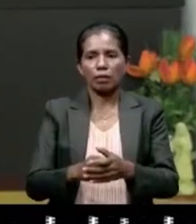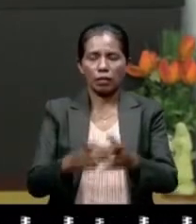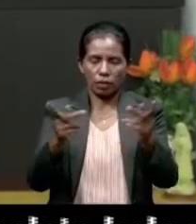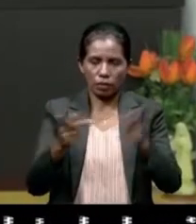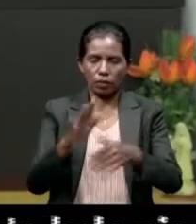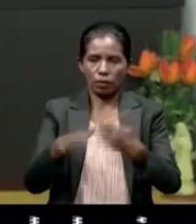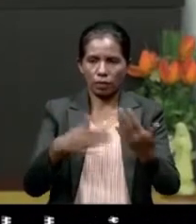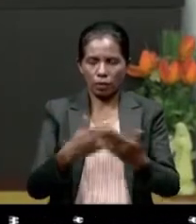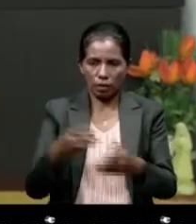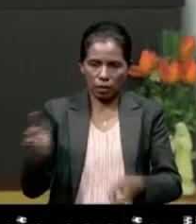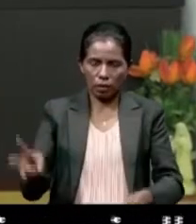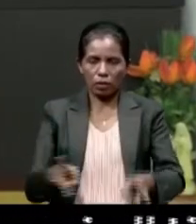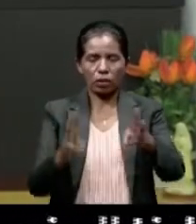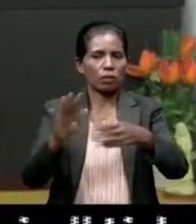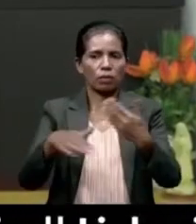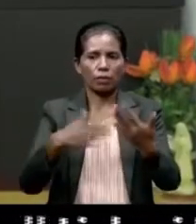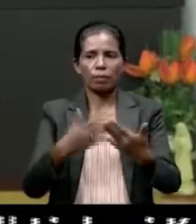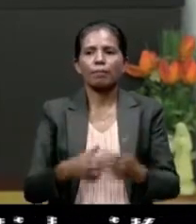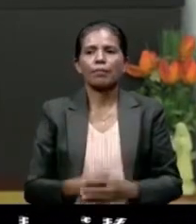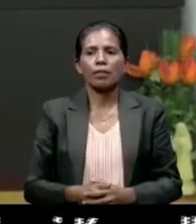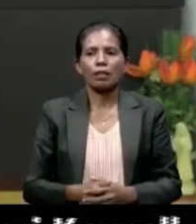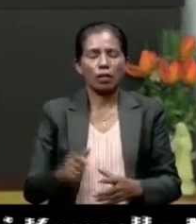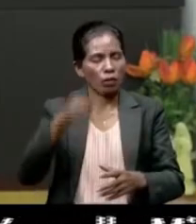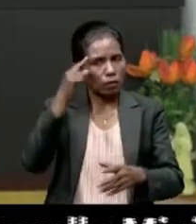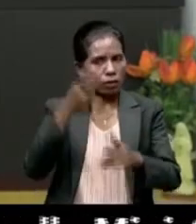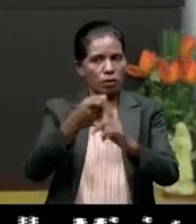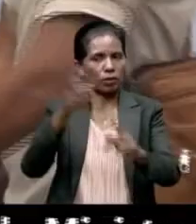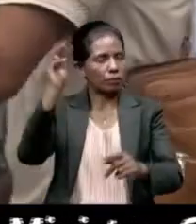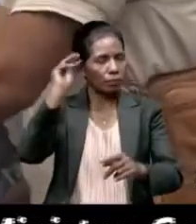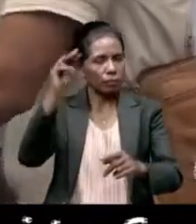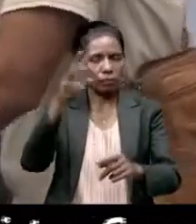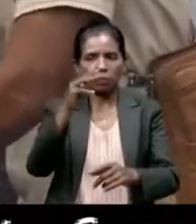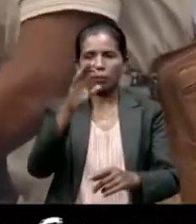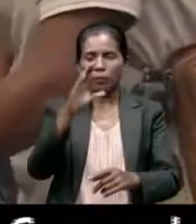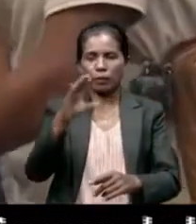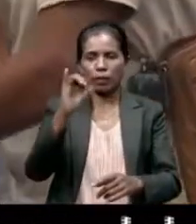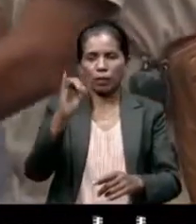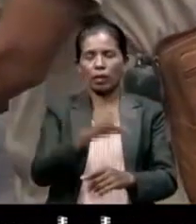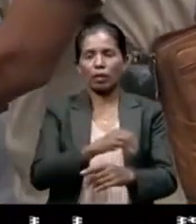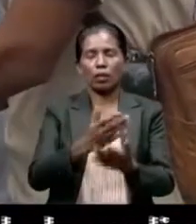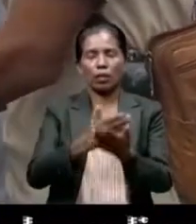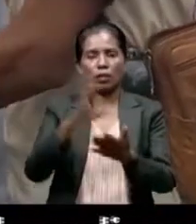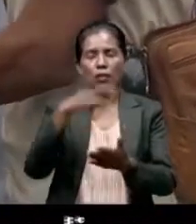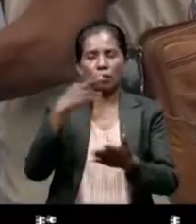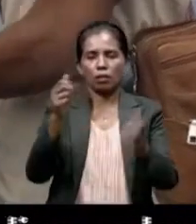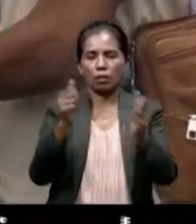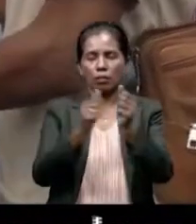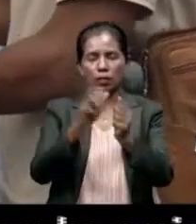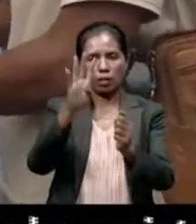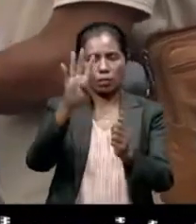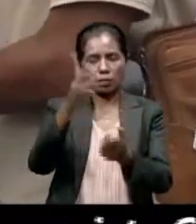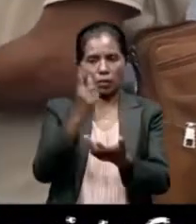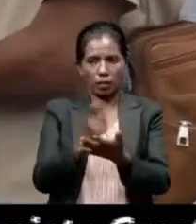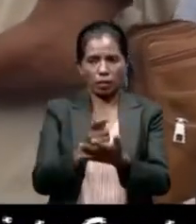sar estrada ser ne hotu antes ne governo li husi ministerio coordenador ba asunto economico so sa fos tonelada ri un hat li husi